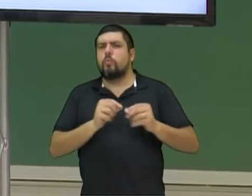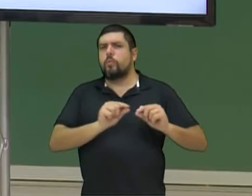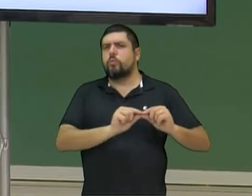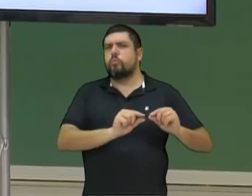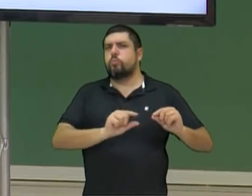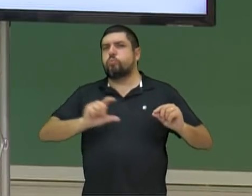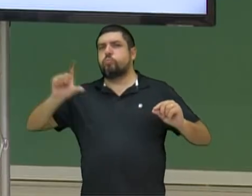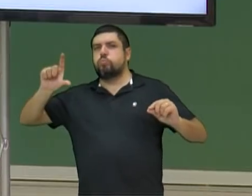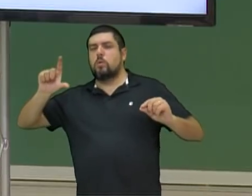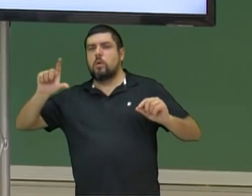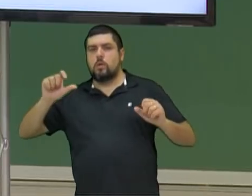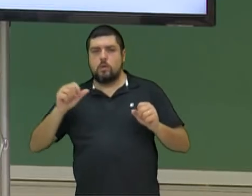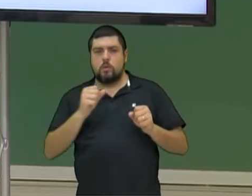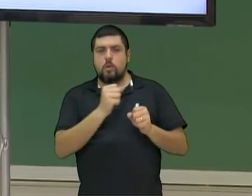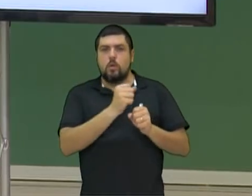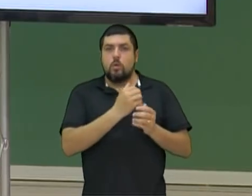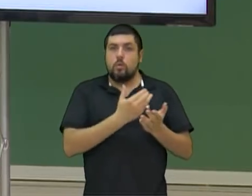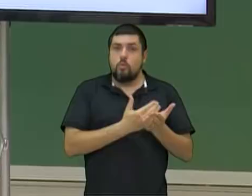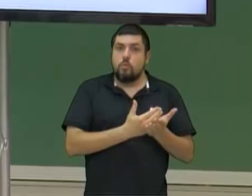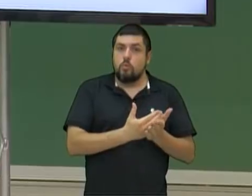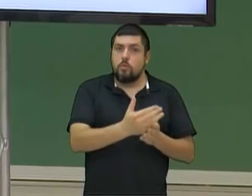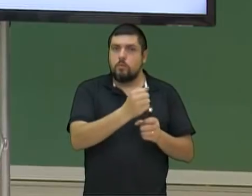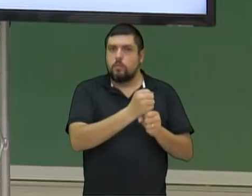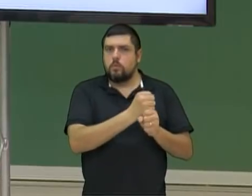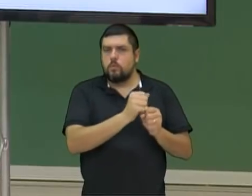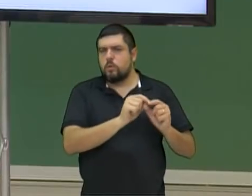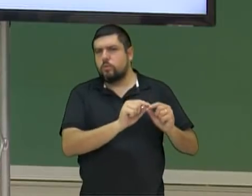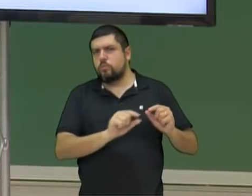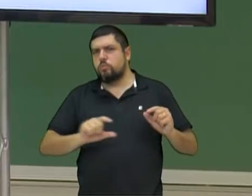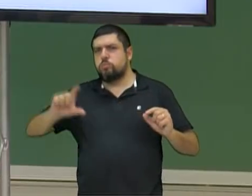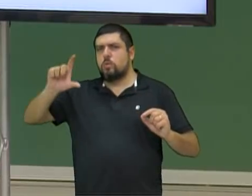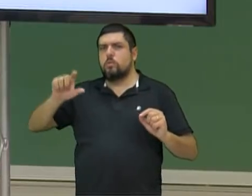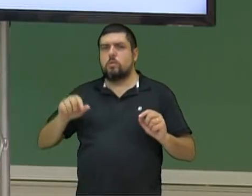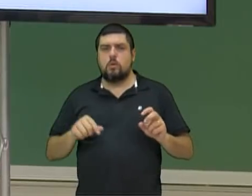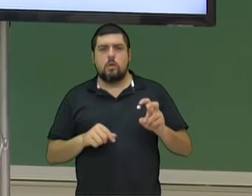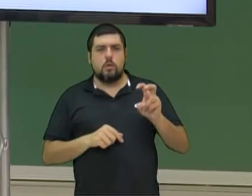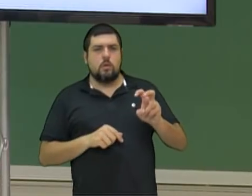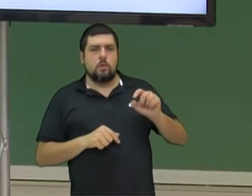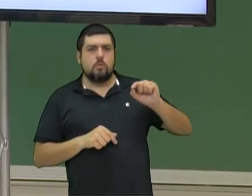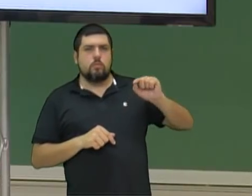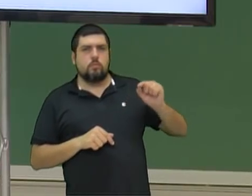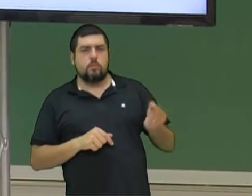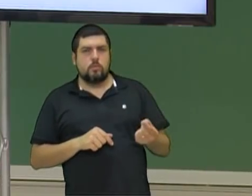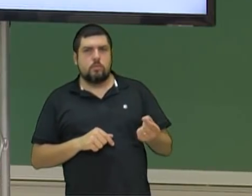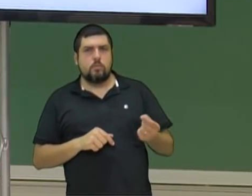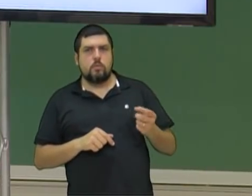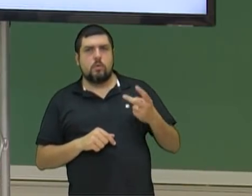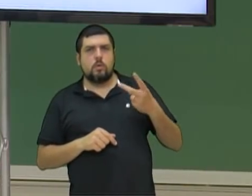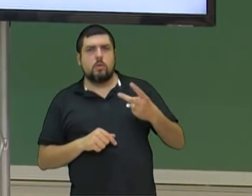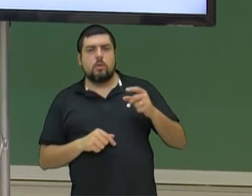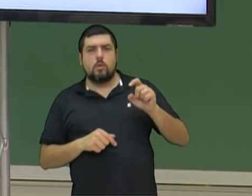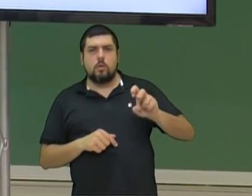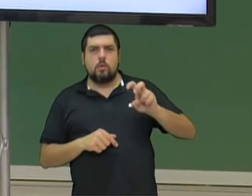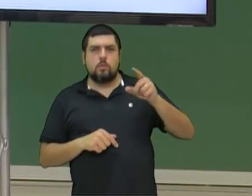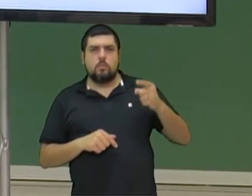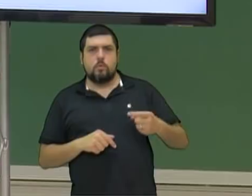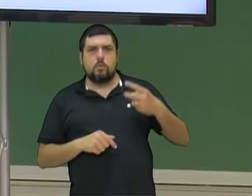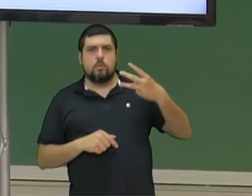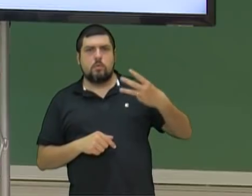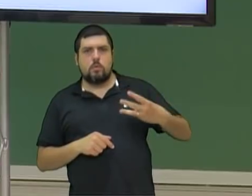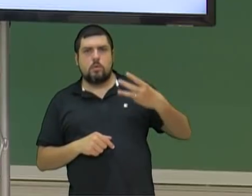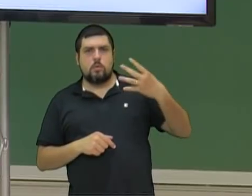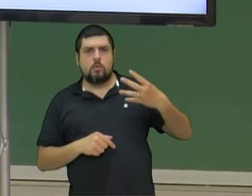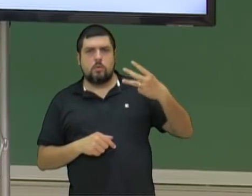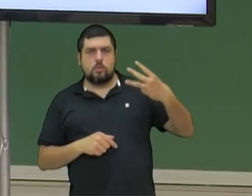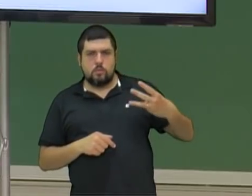o início do ano? Então, no início do ano, nós estávamos ali com 5.343 casos. E até maio, que foi os dados